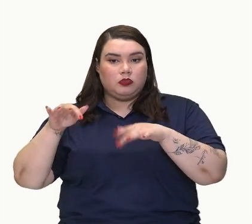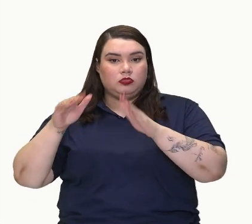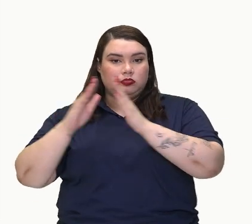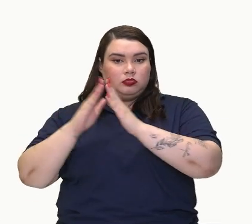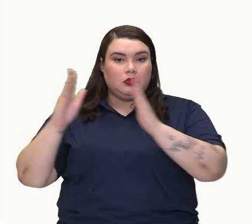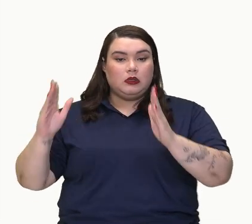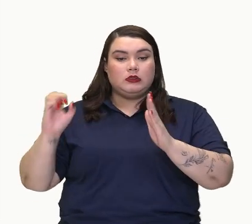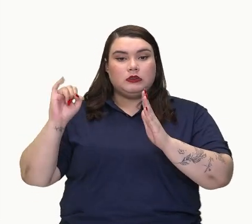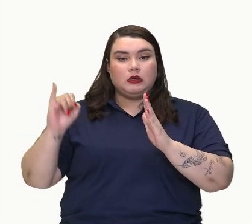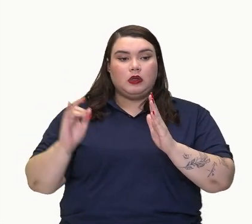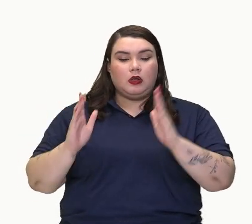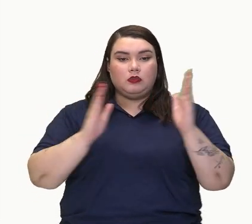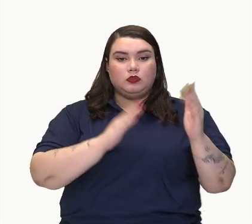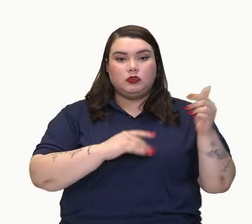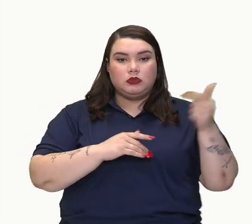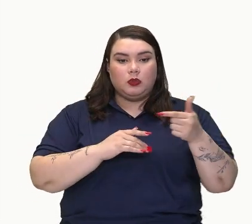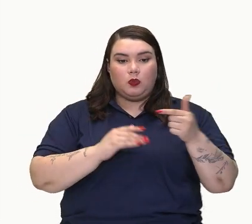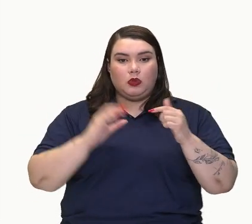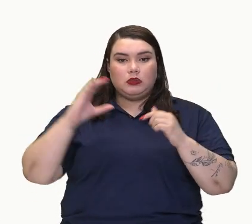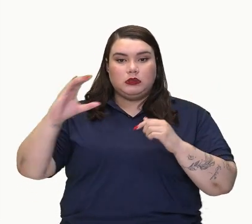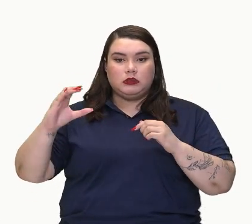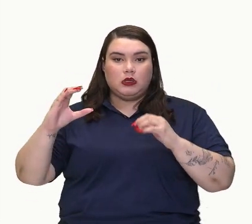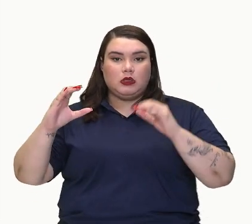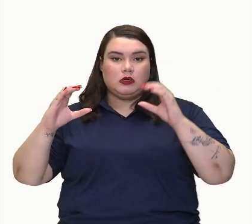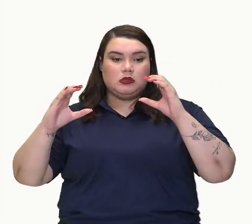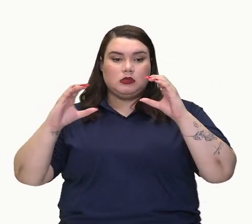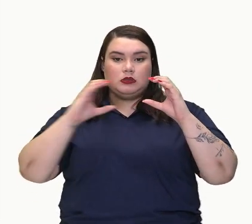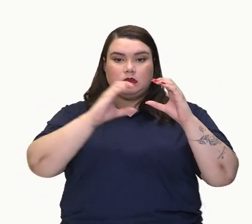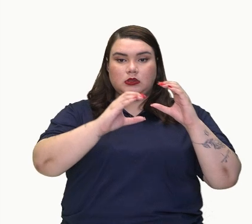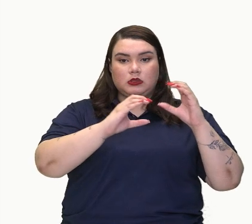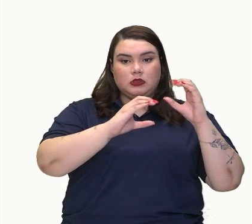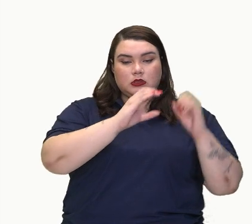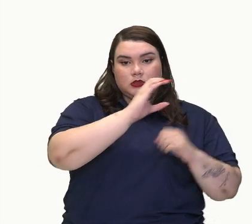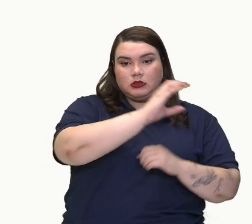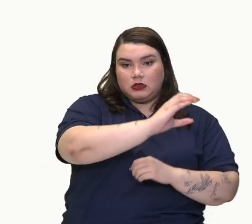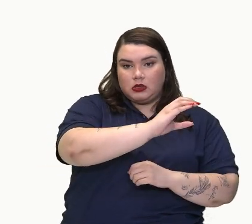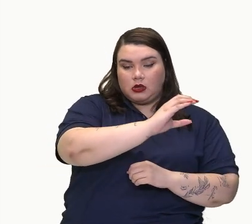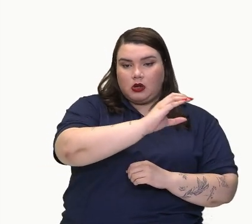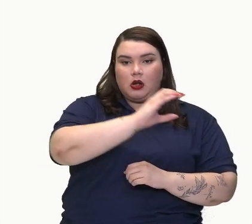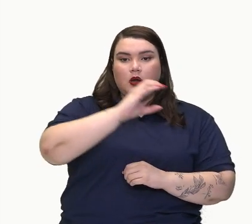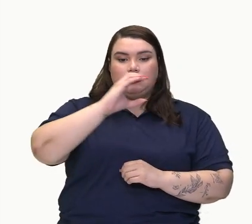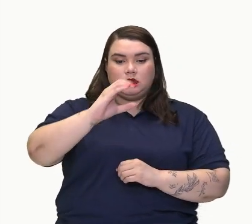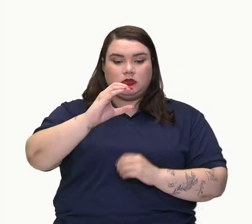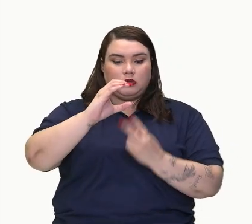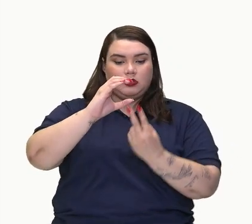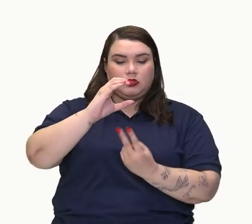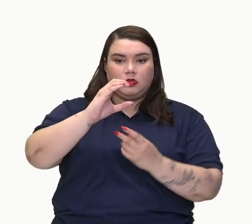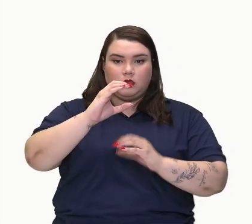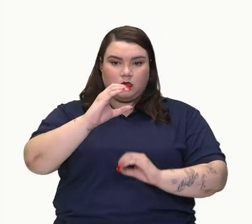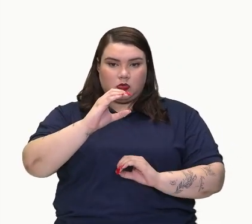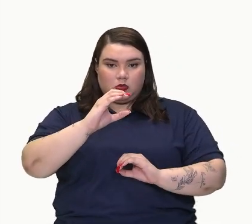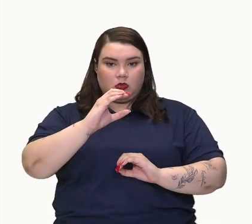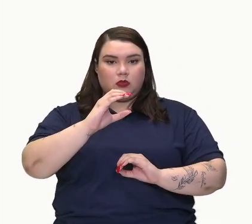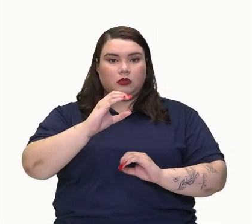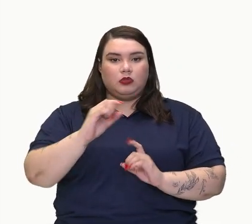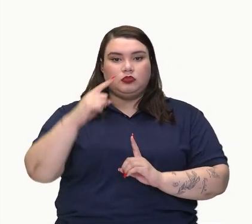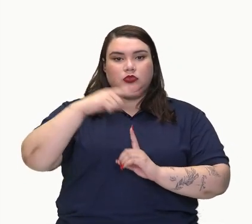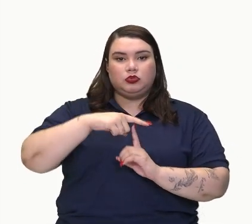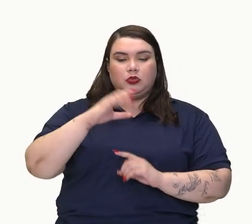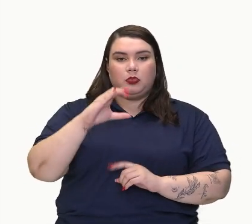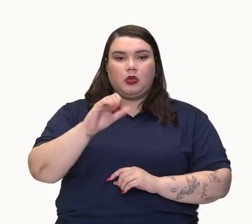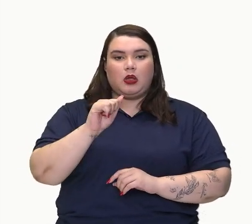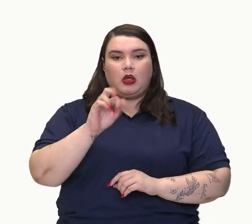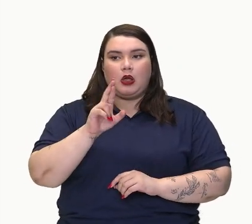no meio, é uma cetona. É essa a diferença. A gente chama isso de carboxila,